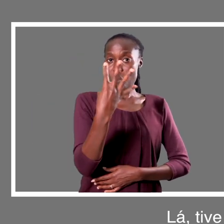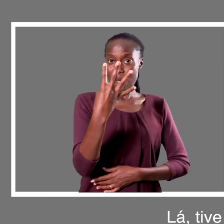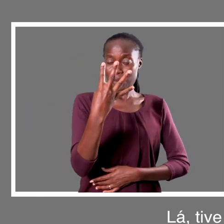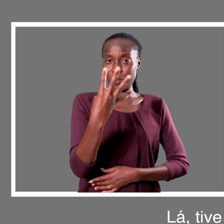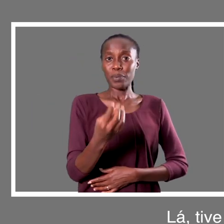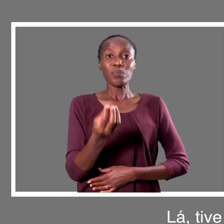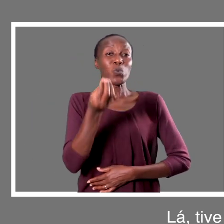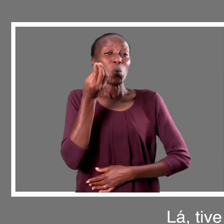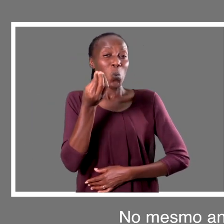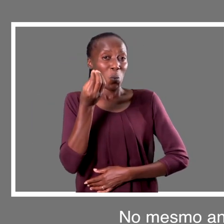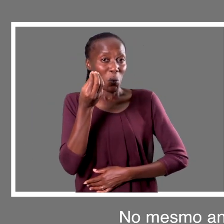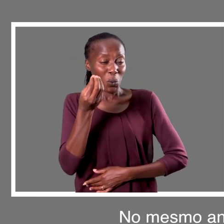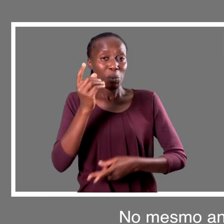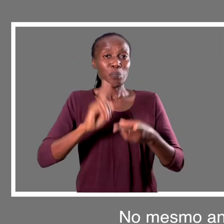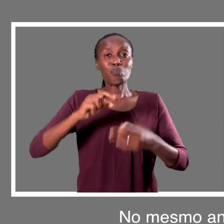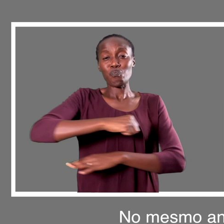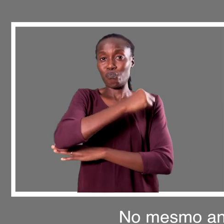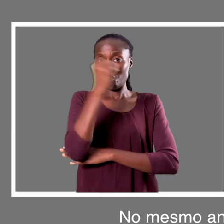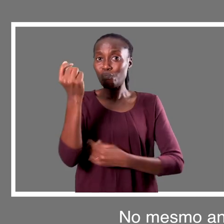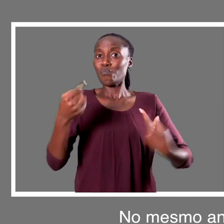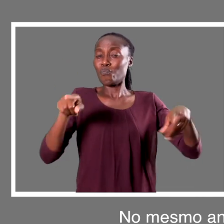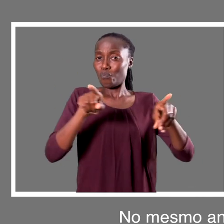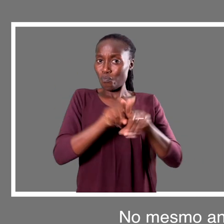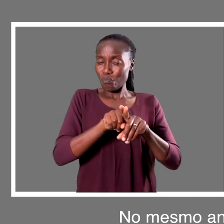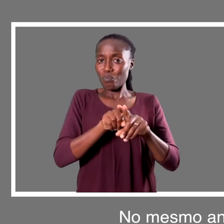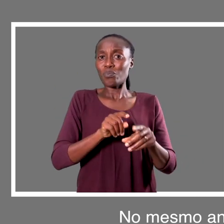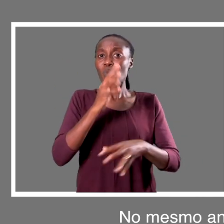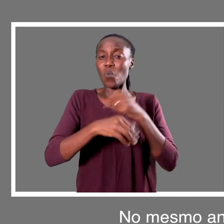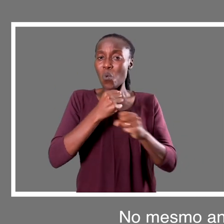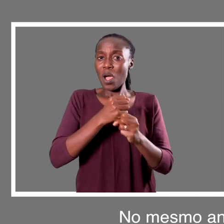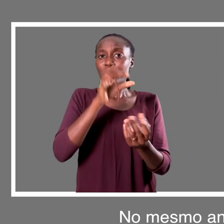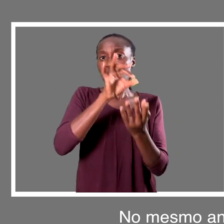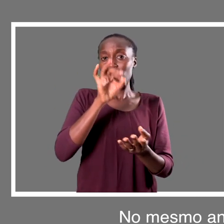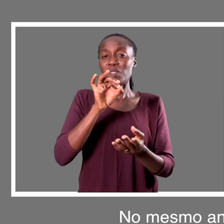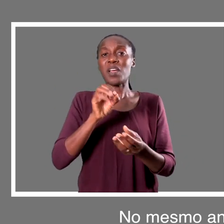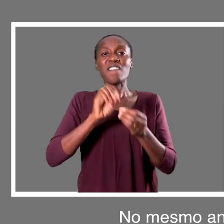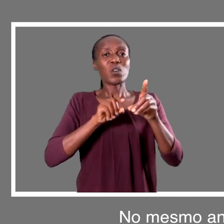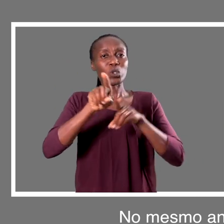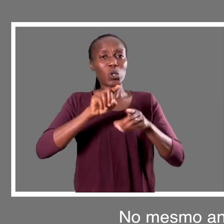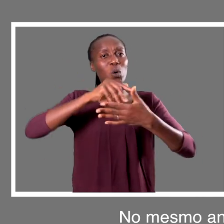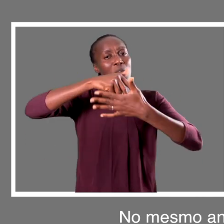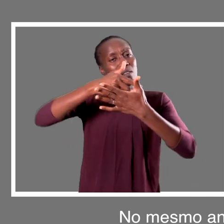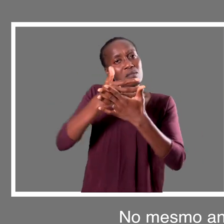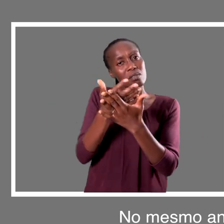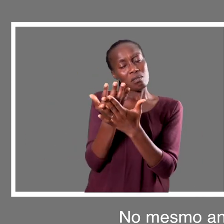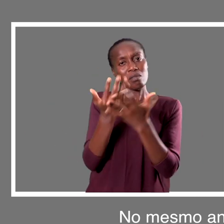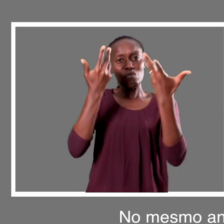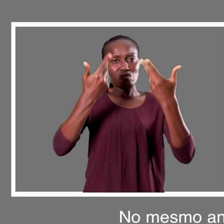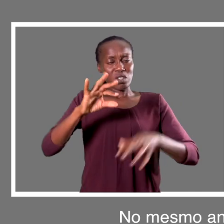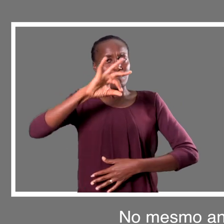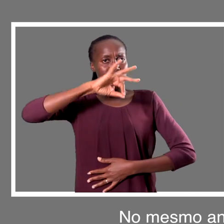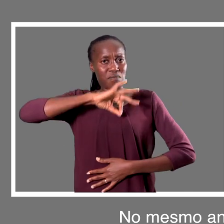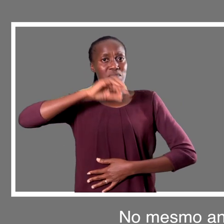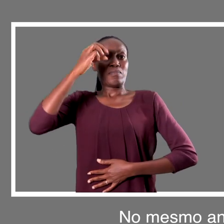quatro medalhas de ouro. No mesmo ano eu fui selecionada para os Jogos da SADEC e tive